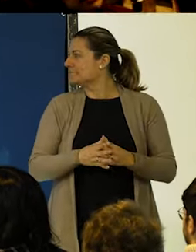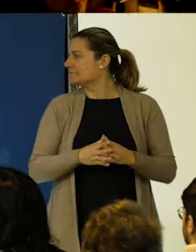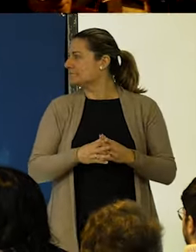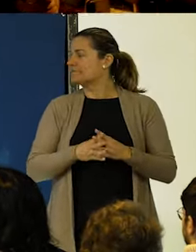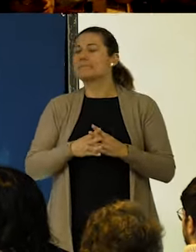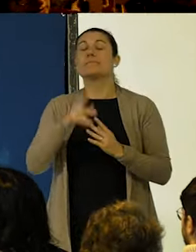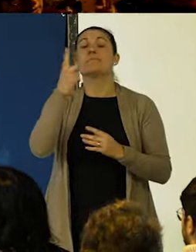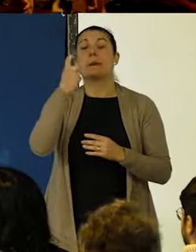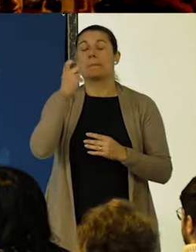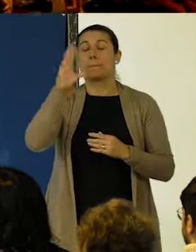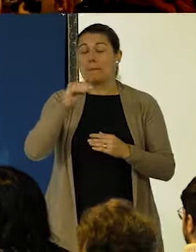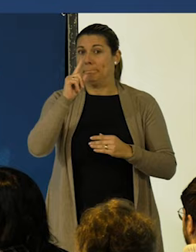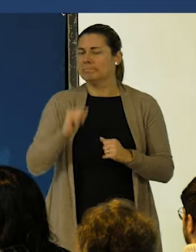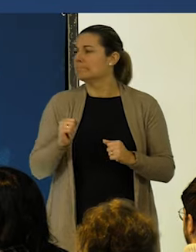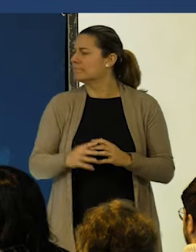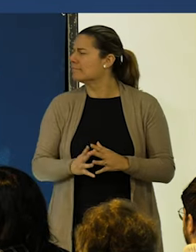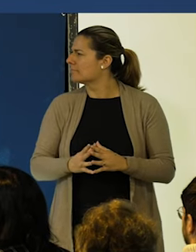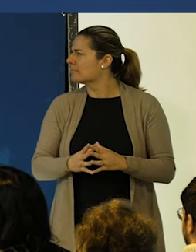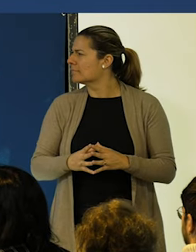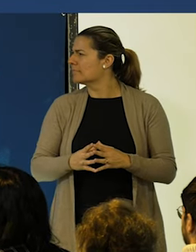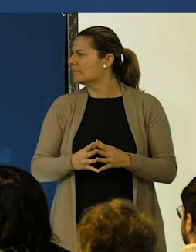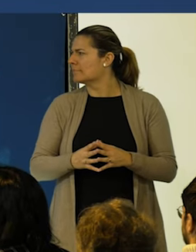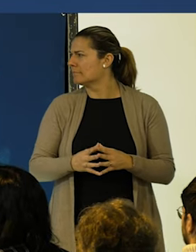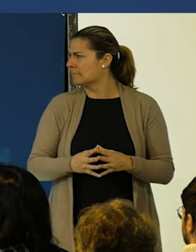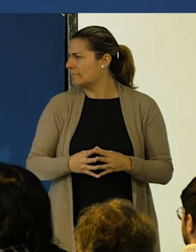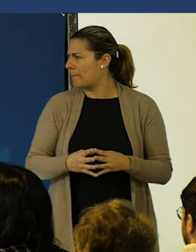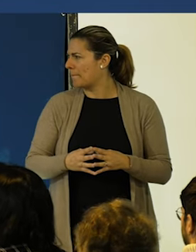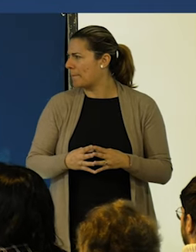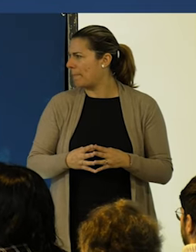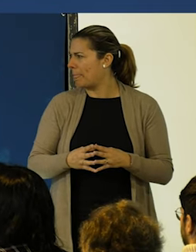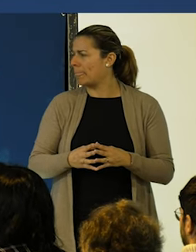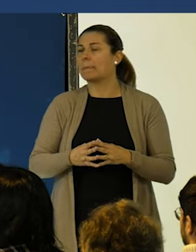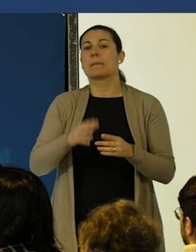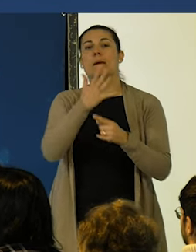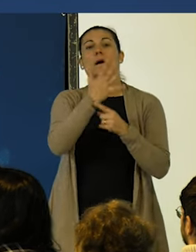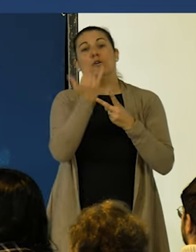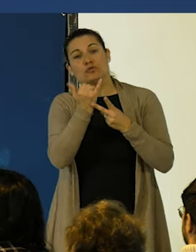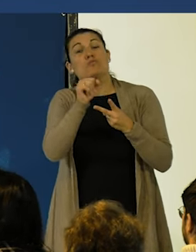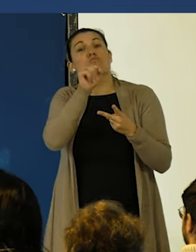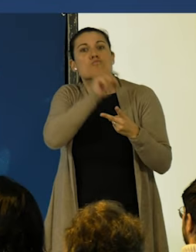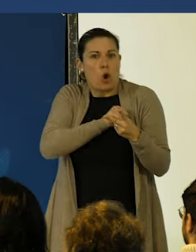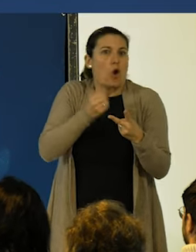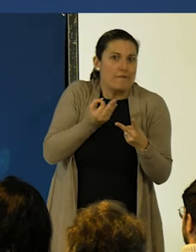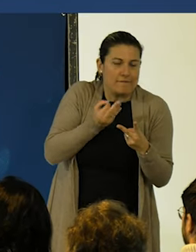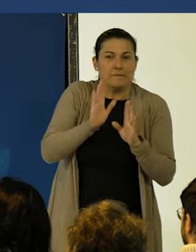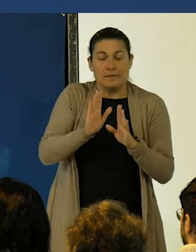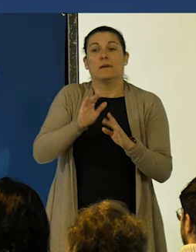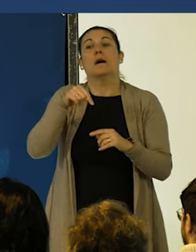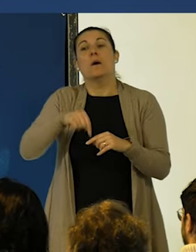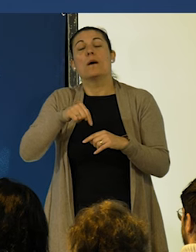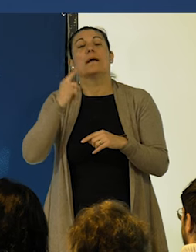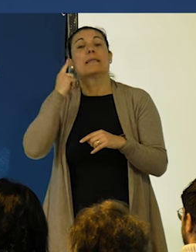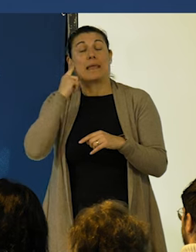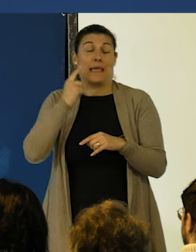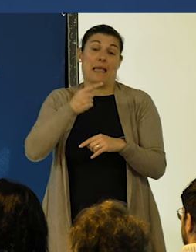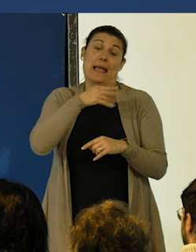Há ainda uma segunda coincidência que é estarmos a assinalar